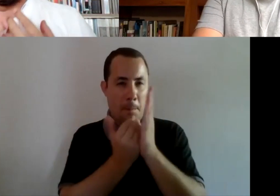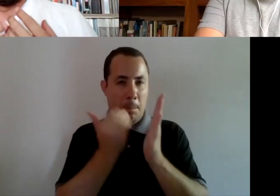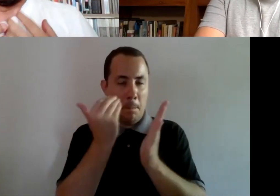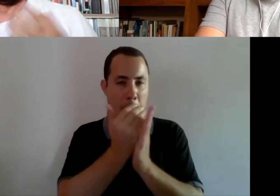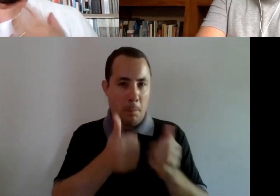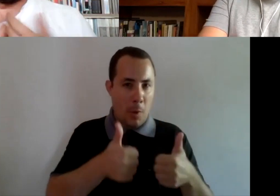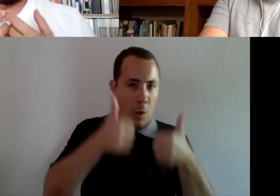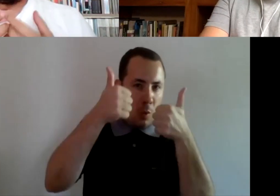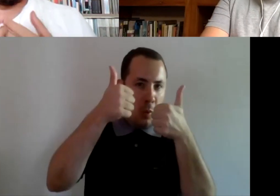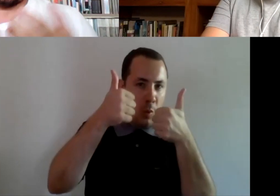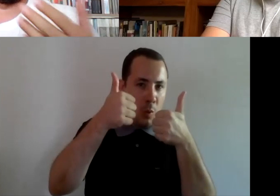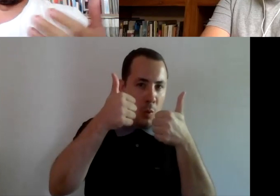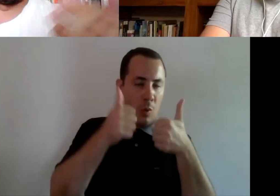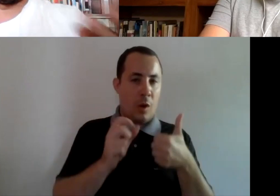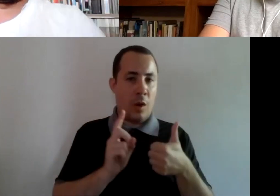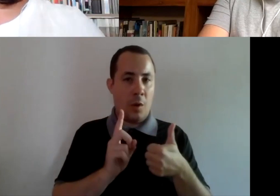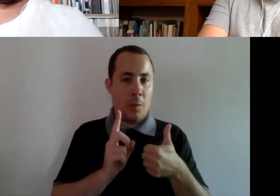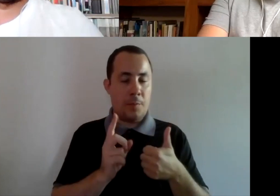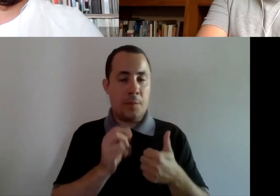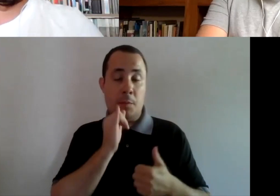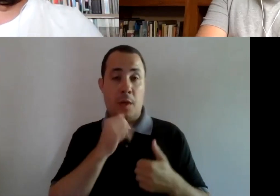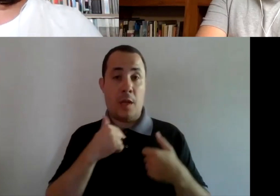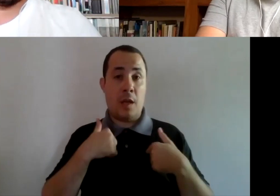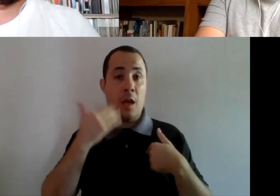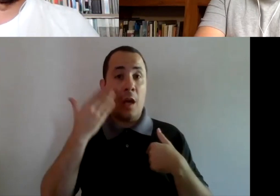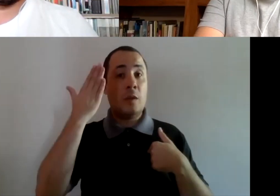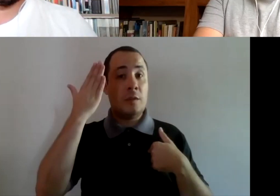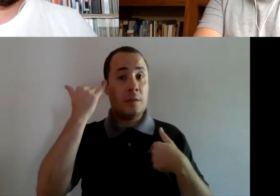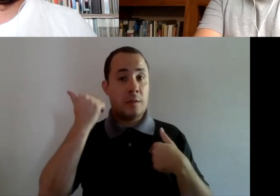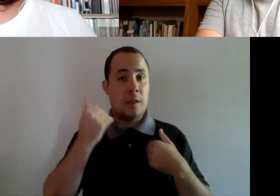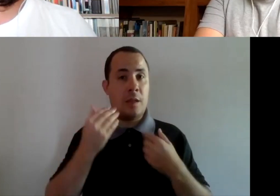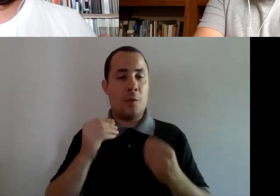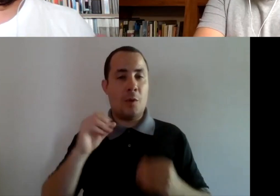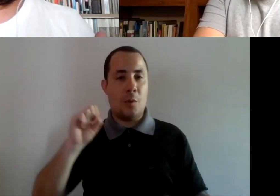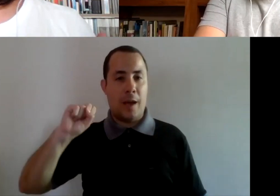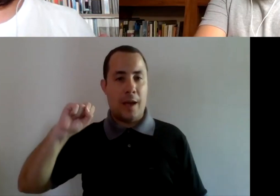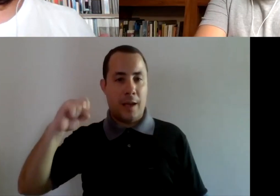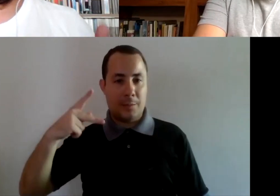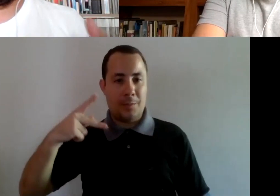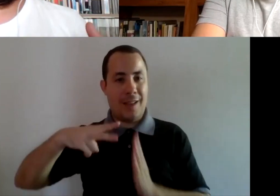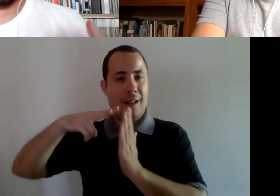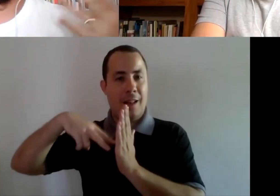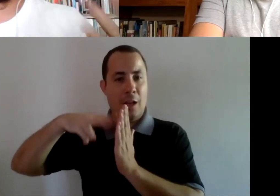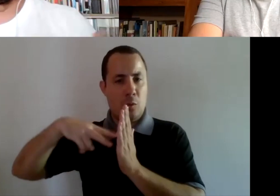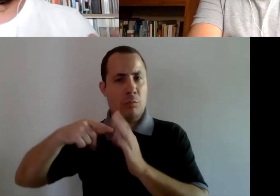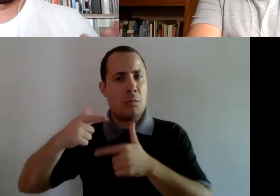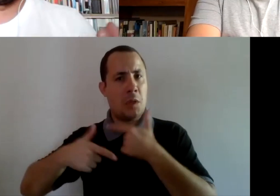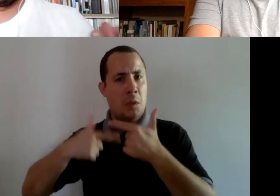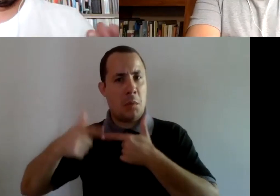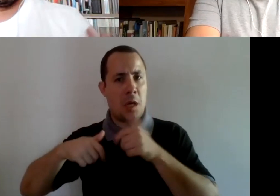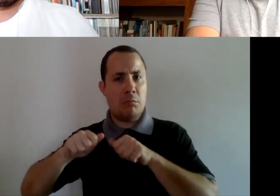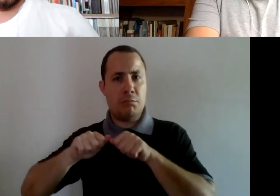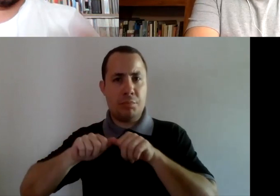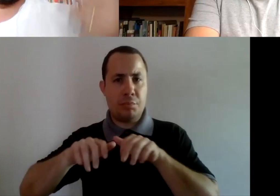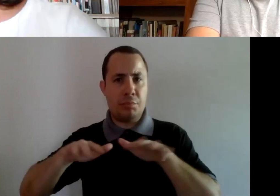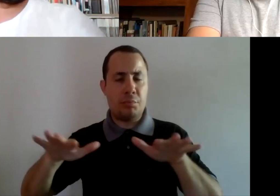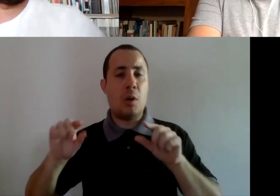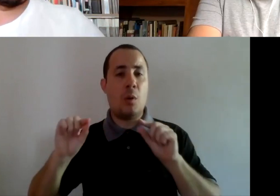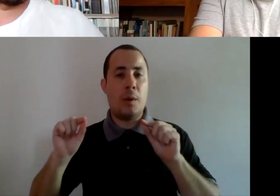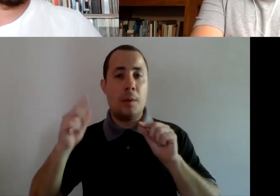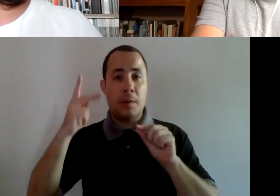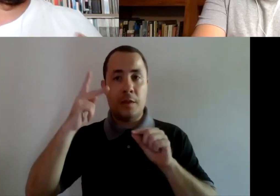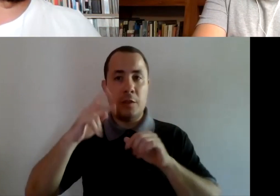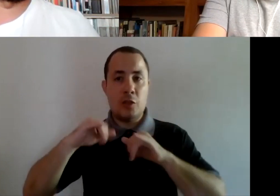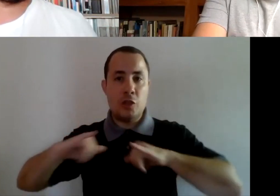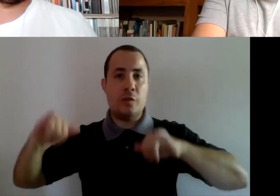em dia, eu sei de vários programas, a própria SP Leituras faz um trabalho importante nesse sentido, de levar autores. Tem escolas